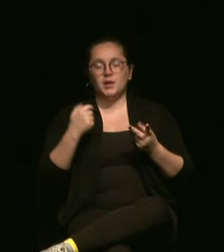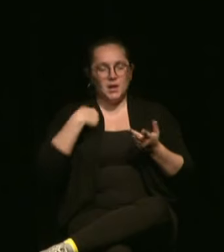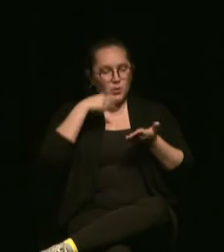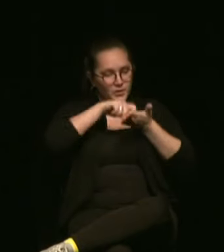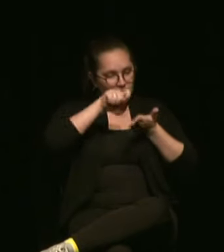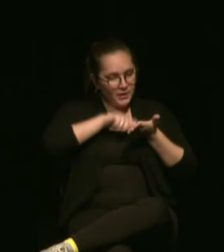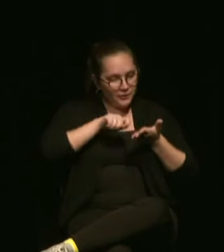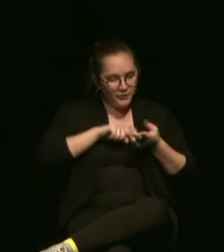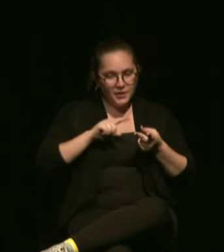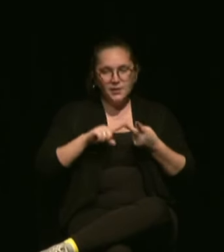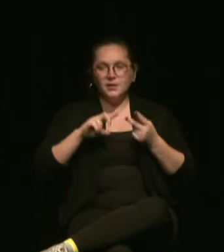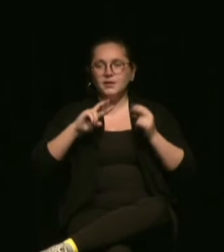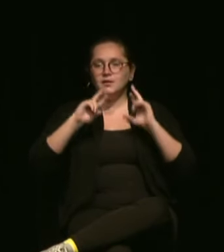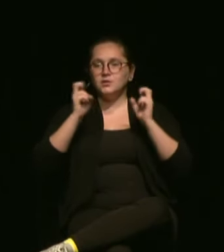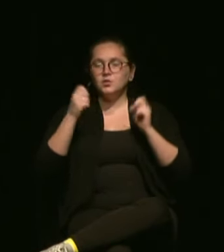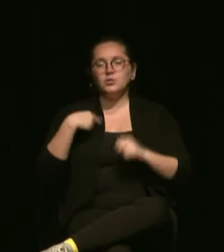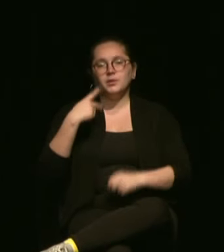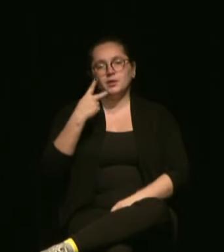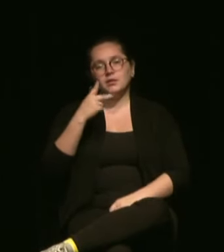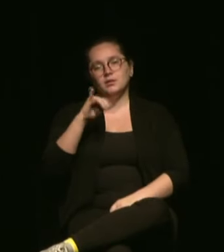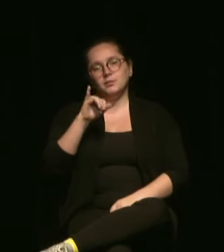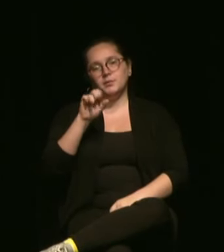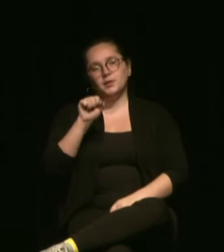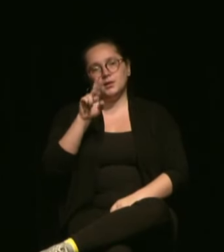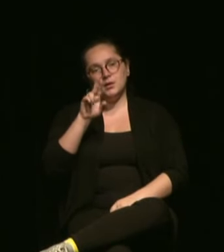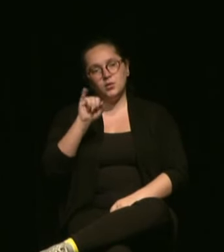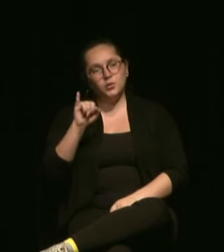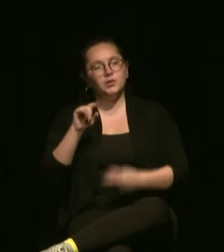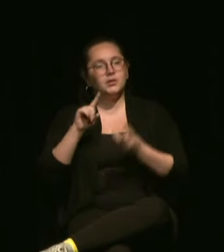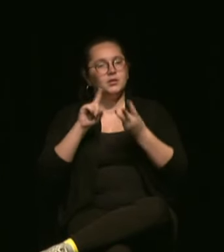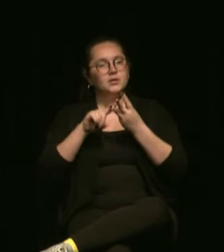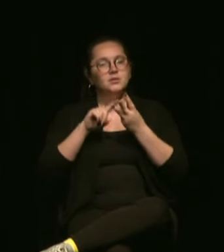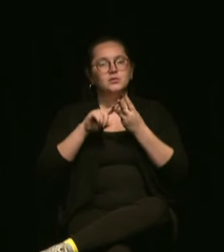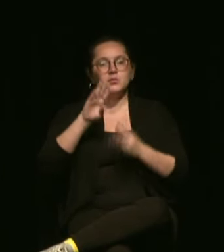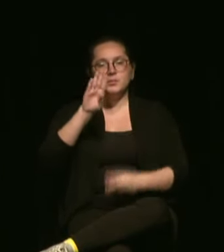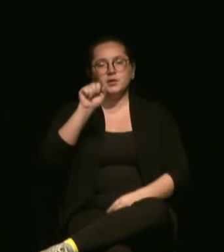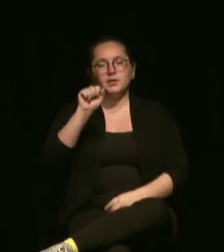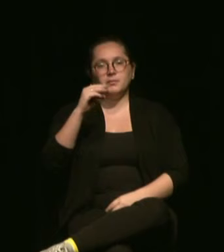escrevi, sobre a última edição da Piauí, sobre Bacurau,